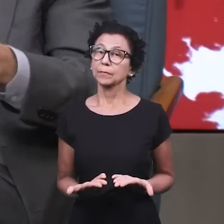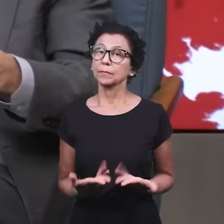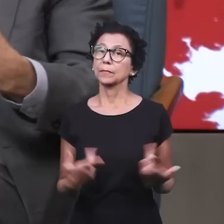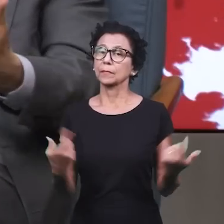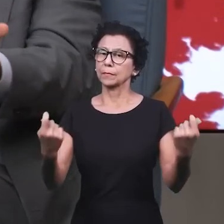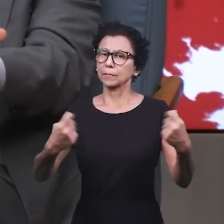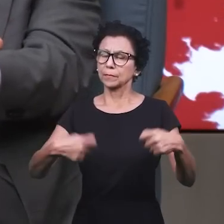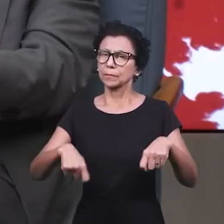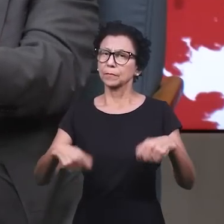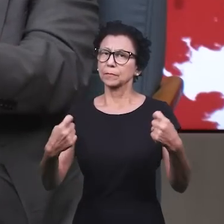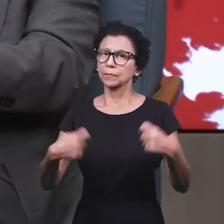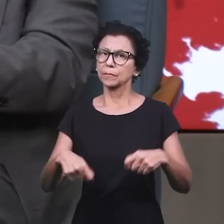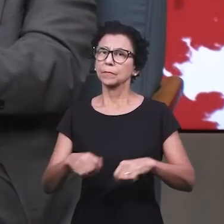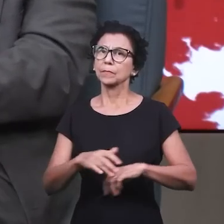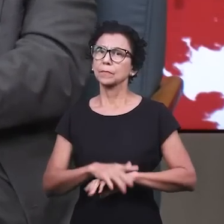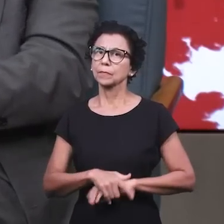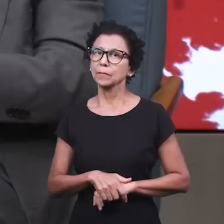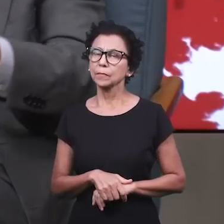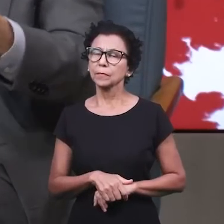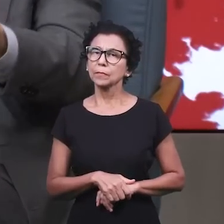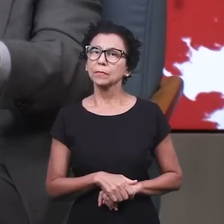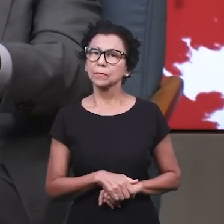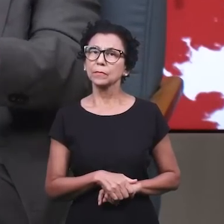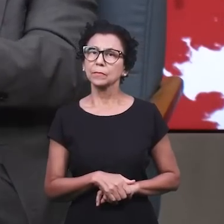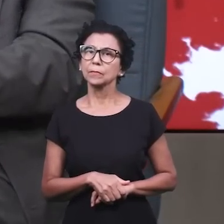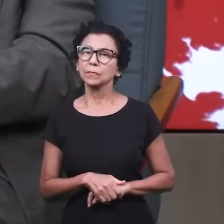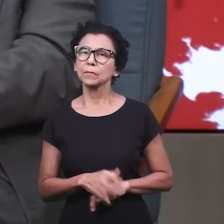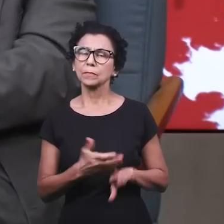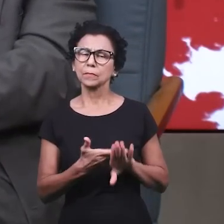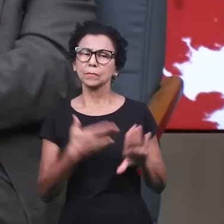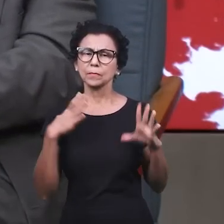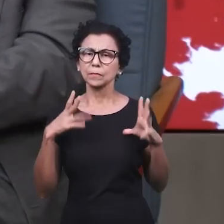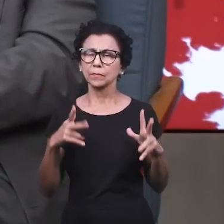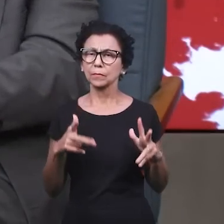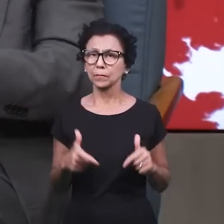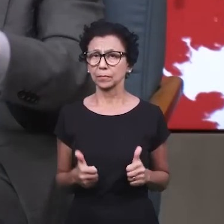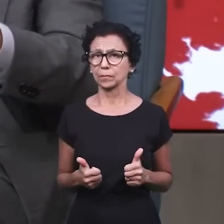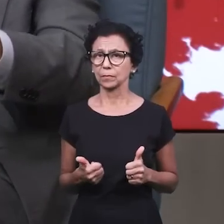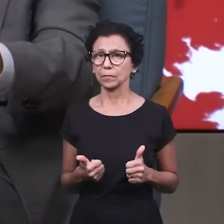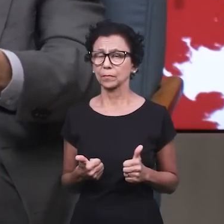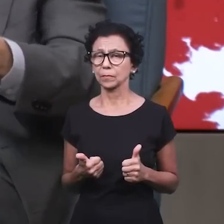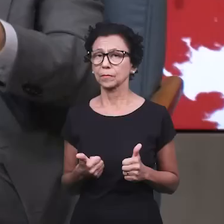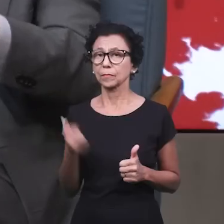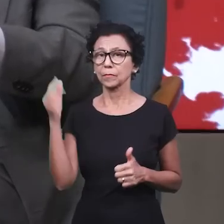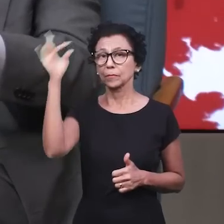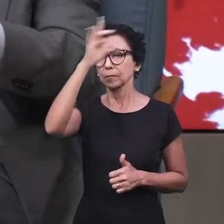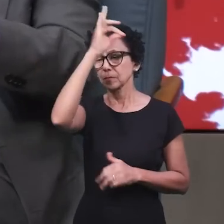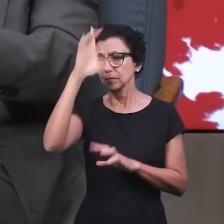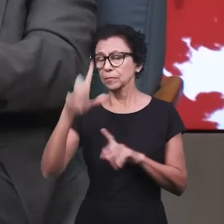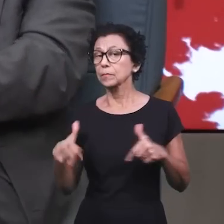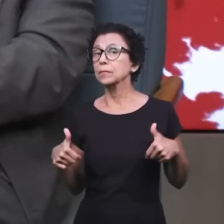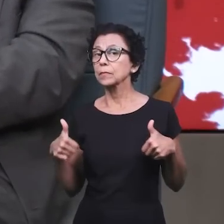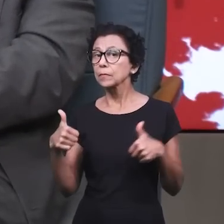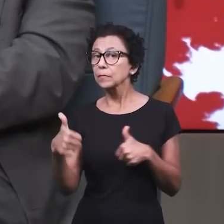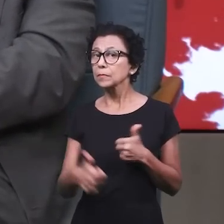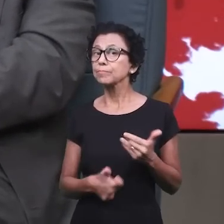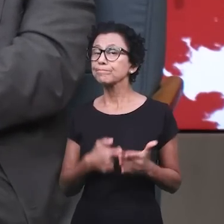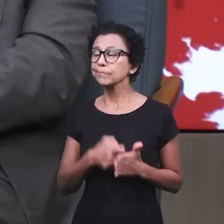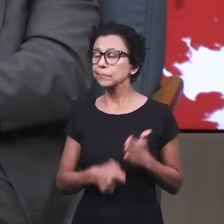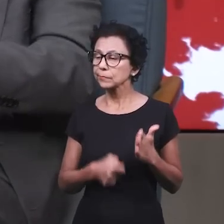haja uma instrumentalidade para que o Espírito Santo possa operar. Então, por isso a luta